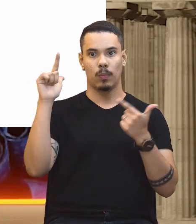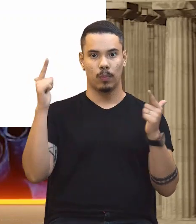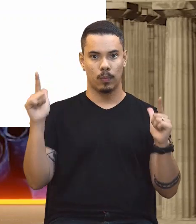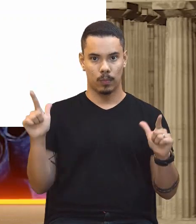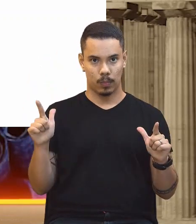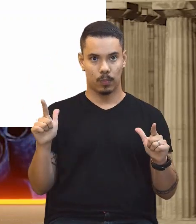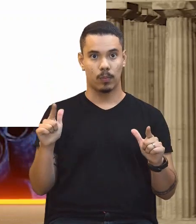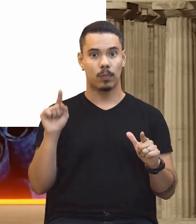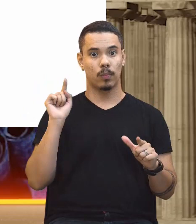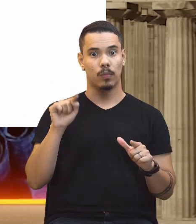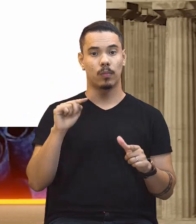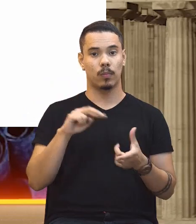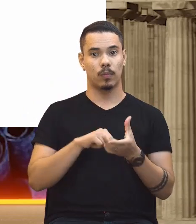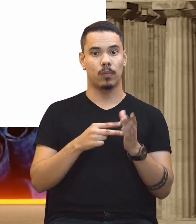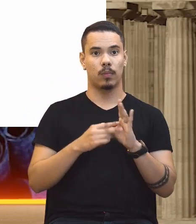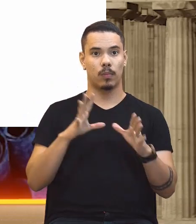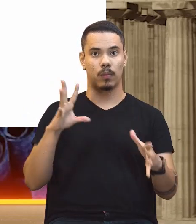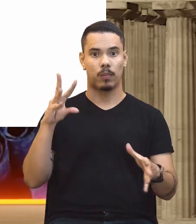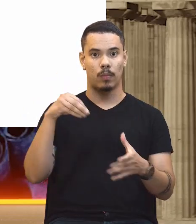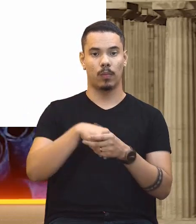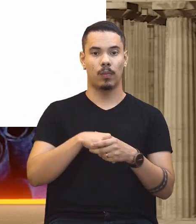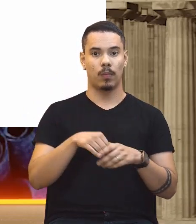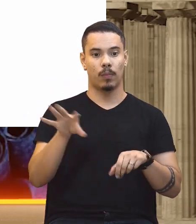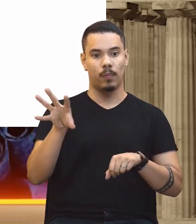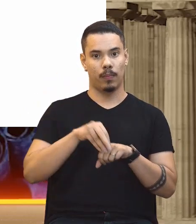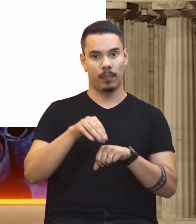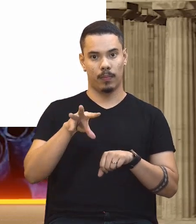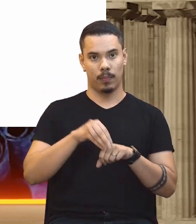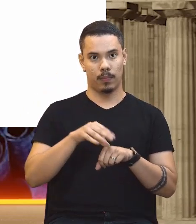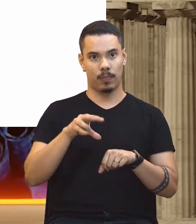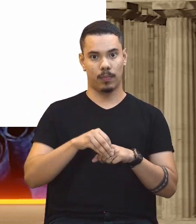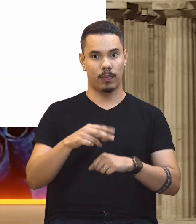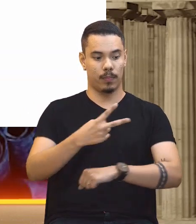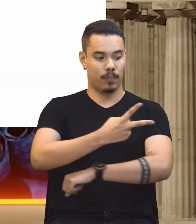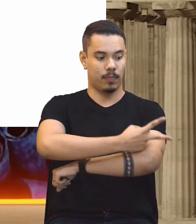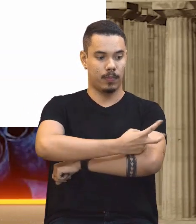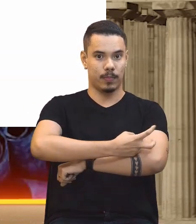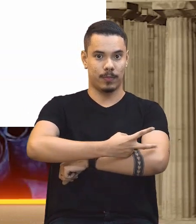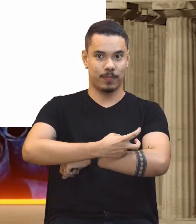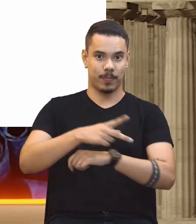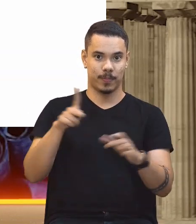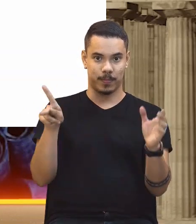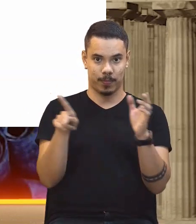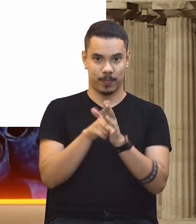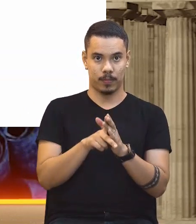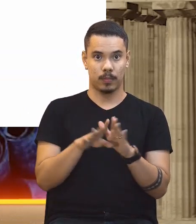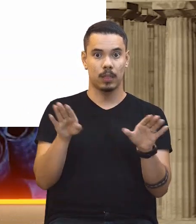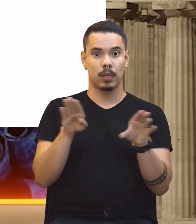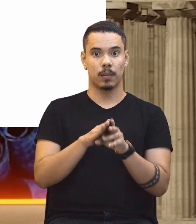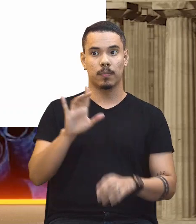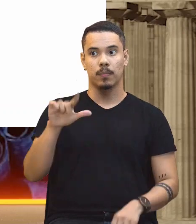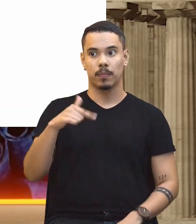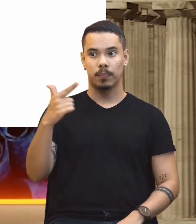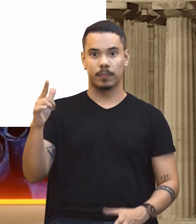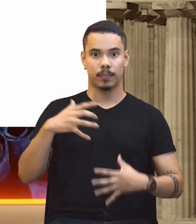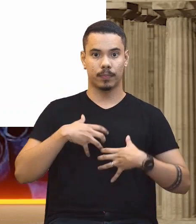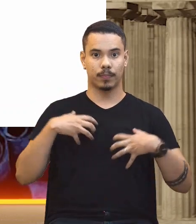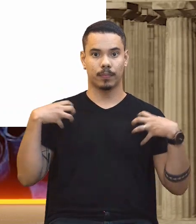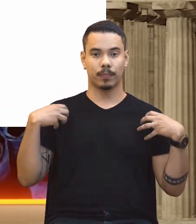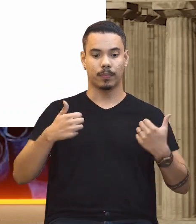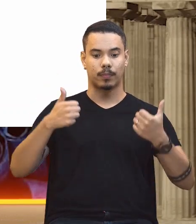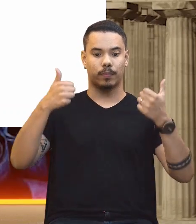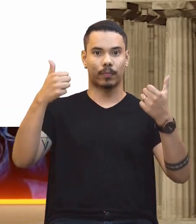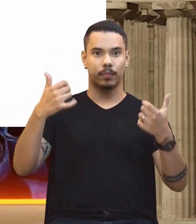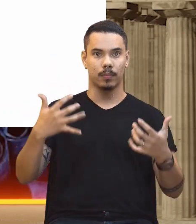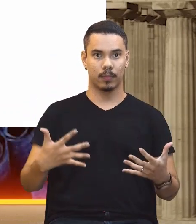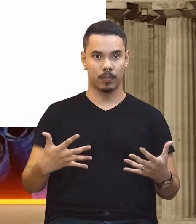Isso dentro do plano do conhecimento, da epistemologia. E o outro que Platão vai dizer que aquele que sai da